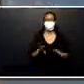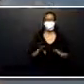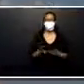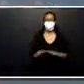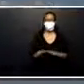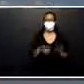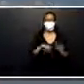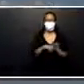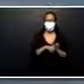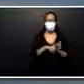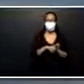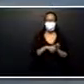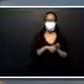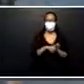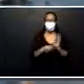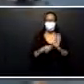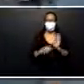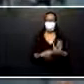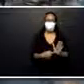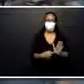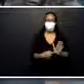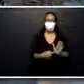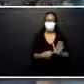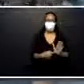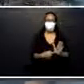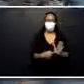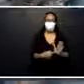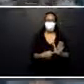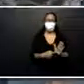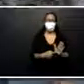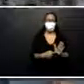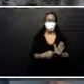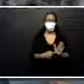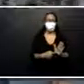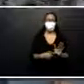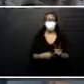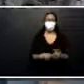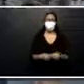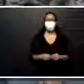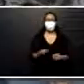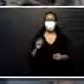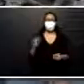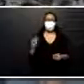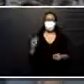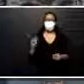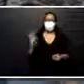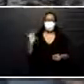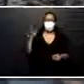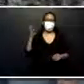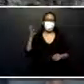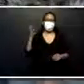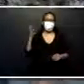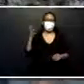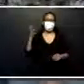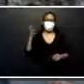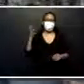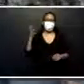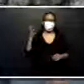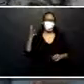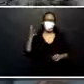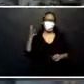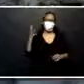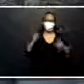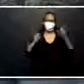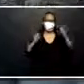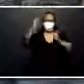análise, ele apresenta os fatos, né, que vêm ocorrendo dentro aí das instituições